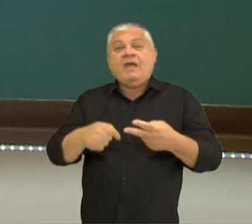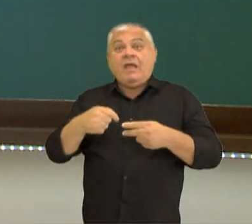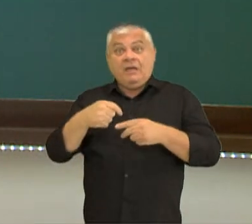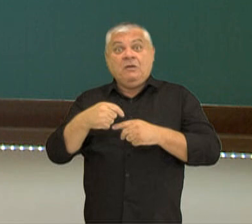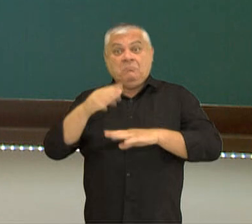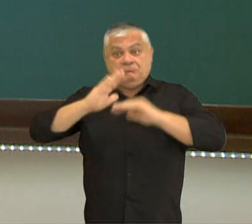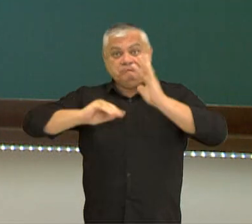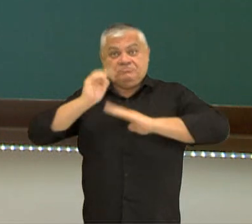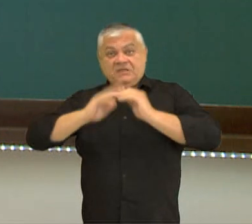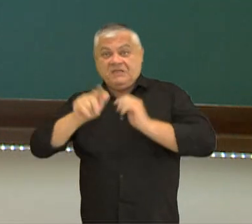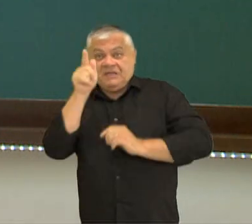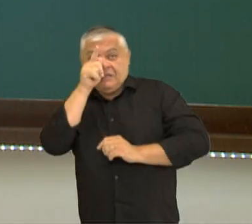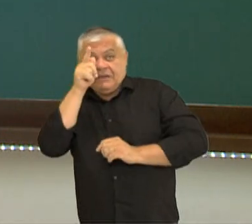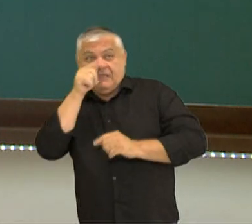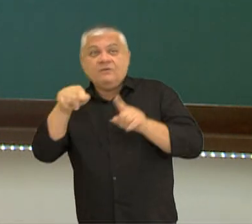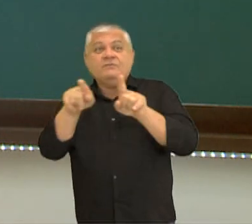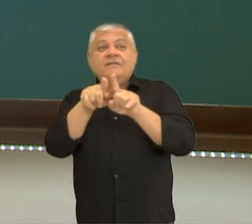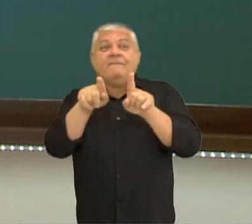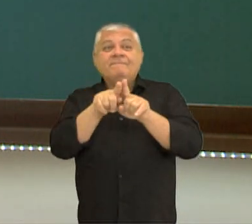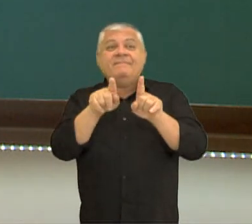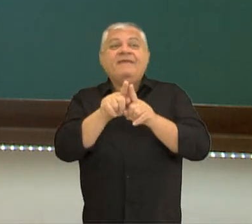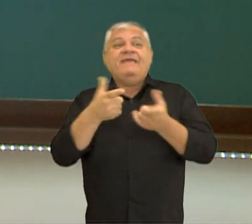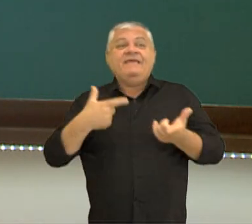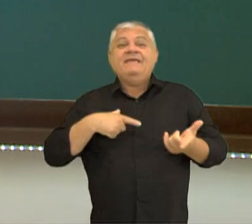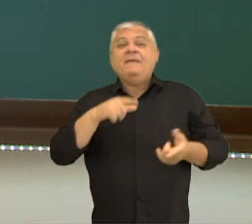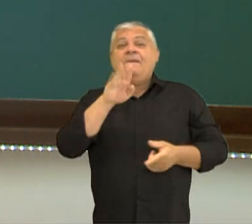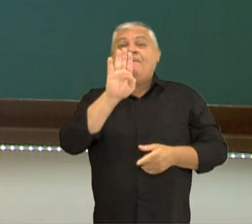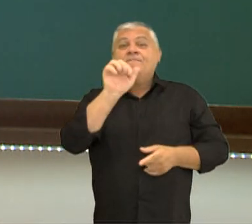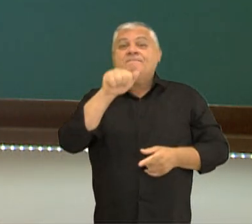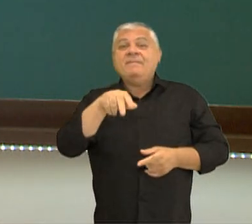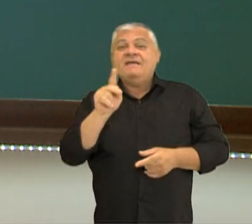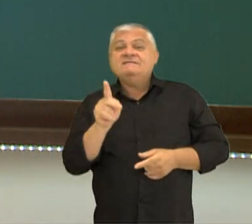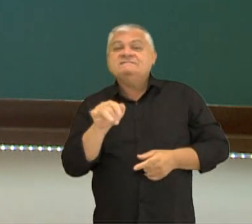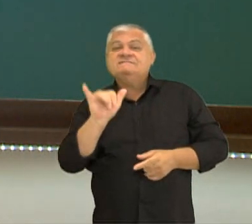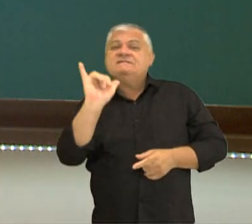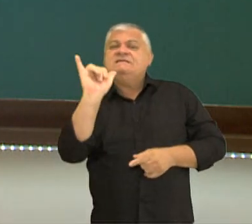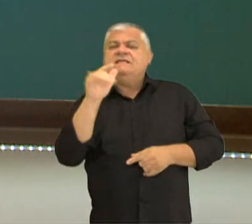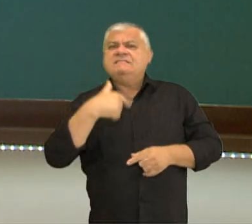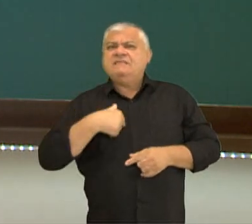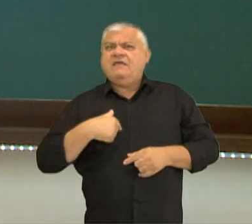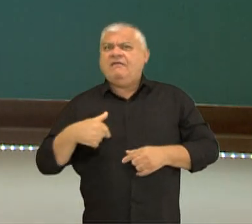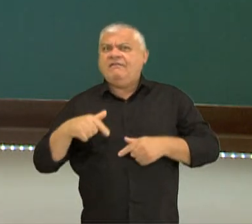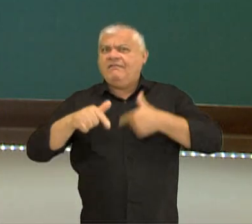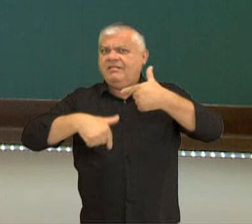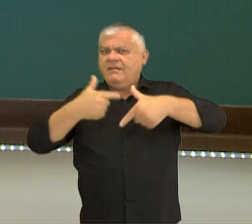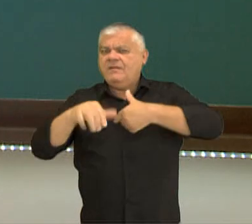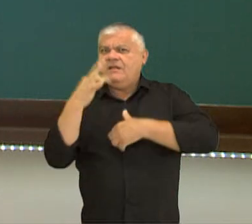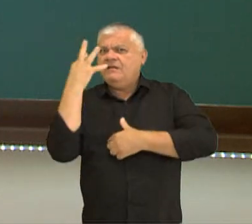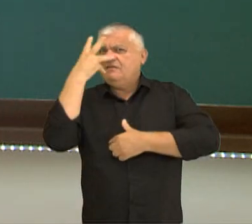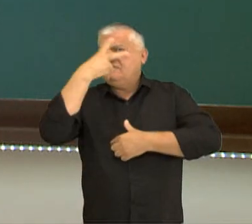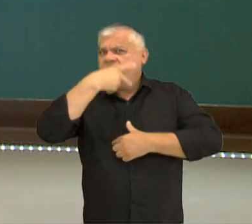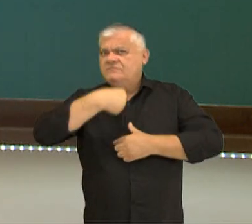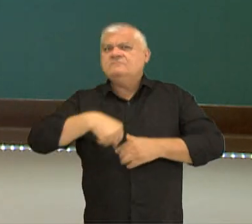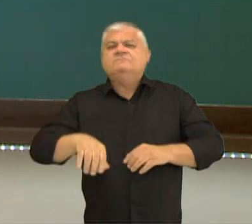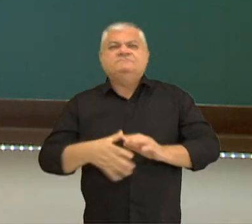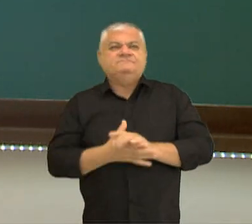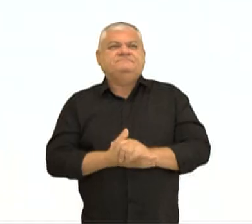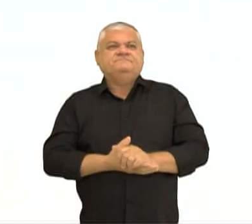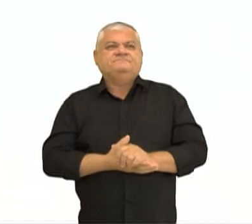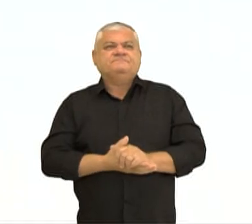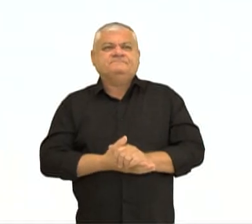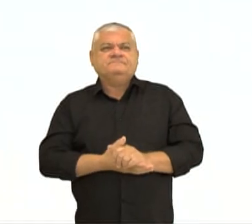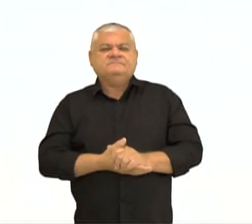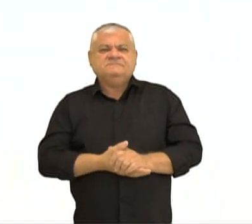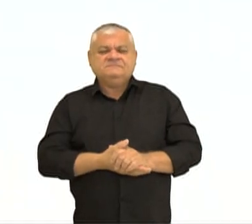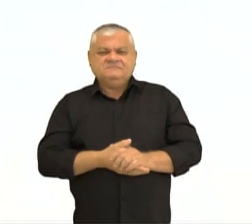Então, vamos apreciar, olha, gente, obras lindíssimas para vocês, para encantar os olhinhos de vocês.